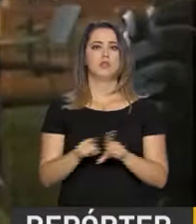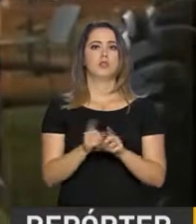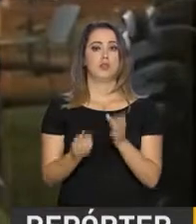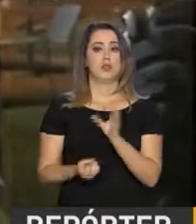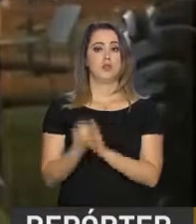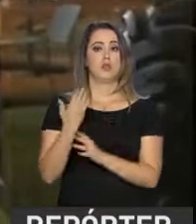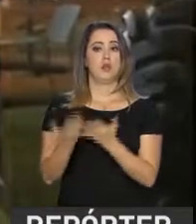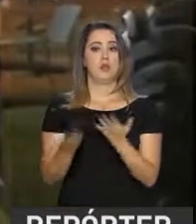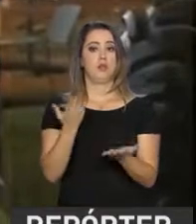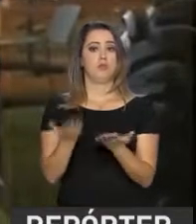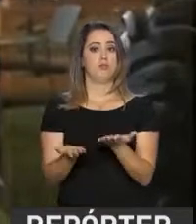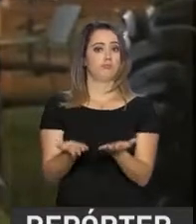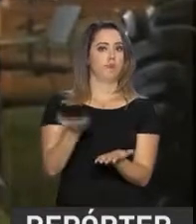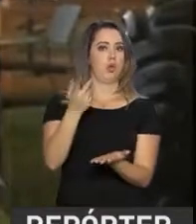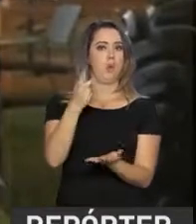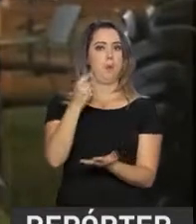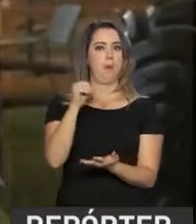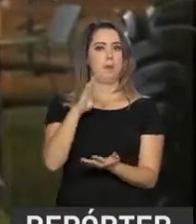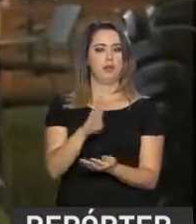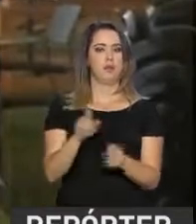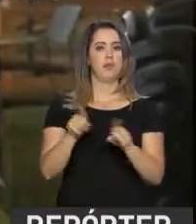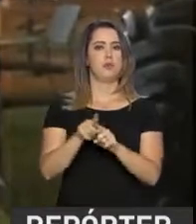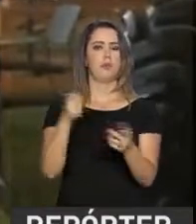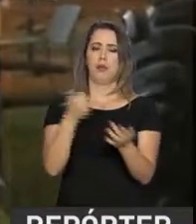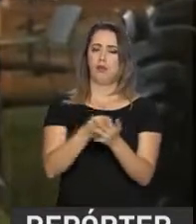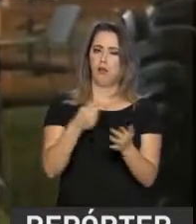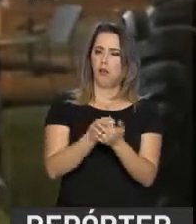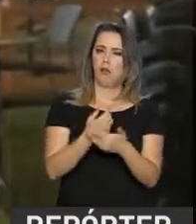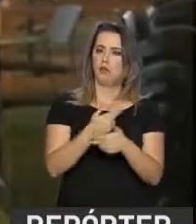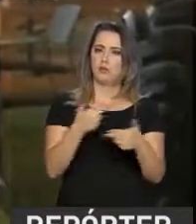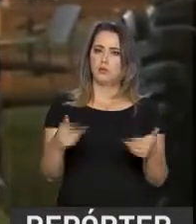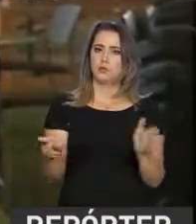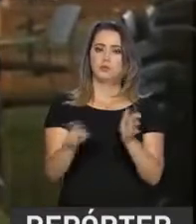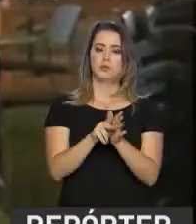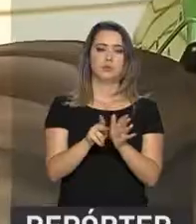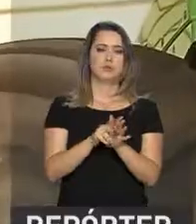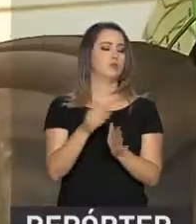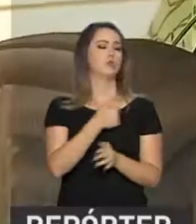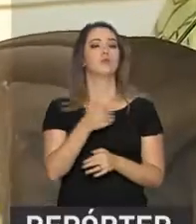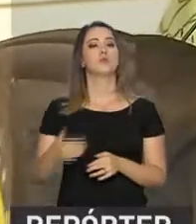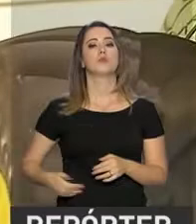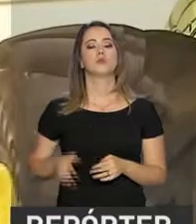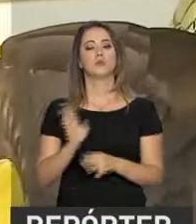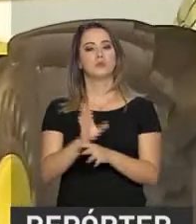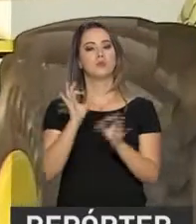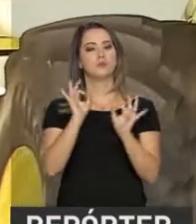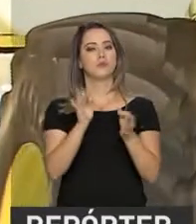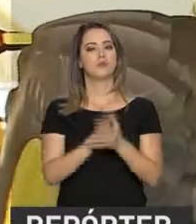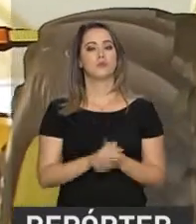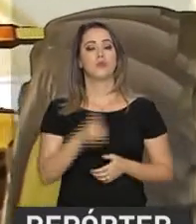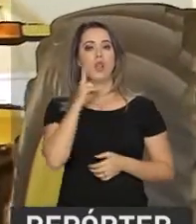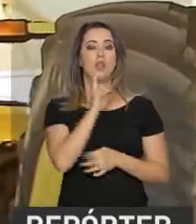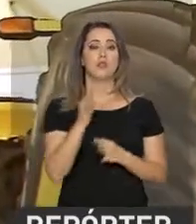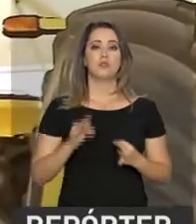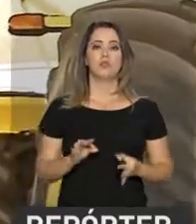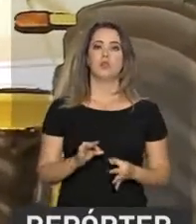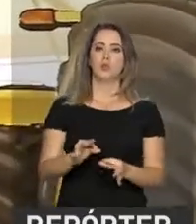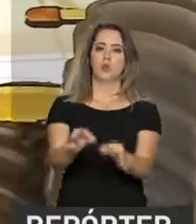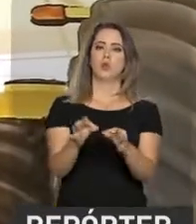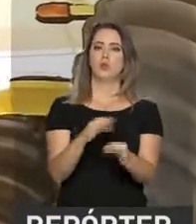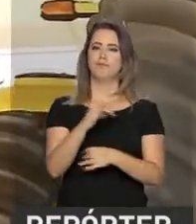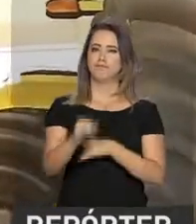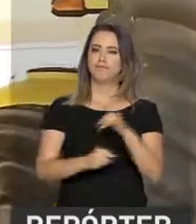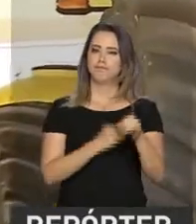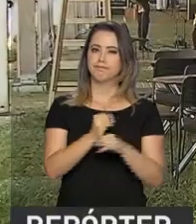balança comercial do país, ajuda o país a pagar as suas contas e tem ajudado muito bem. Na feira, dá para ver a tecnologia da informação aplicada